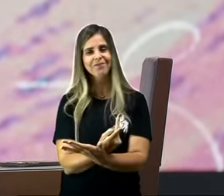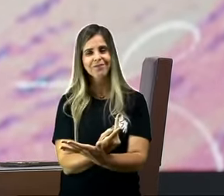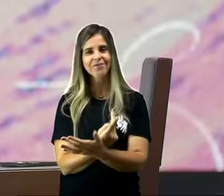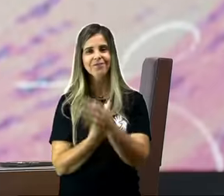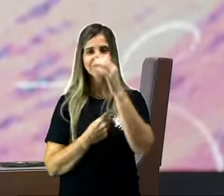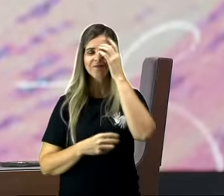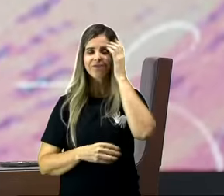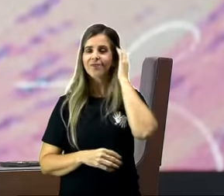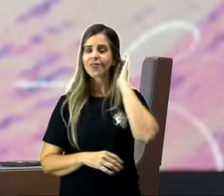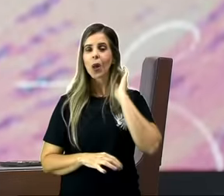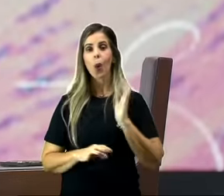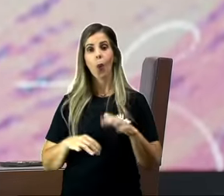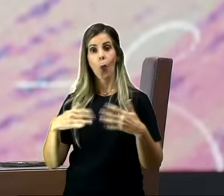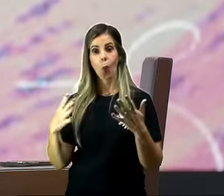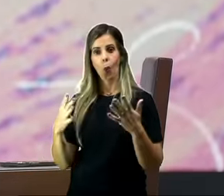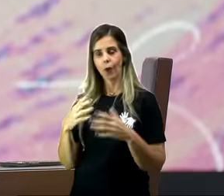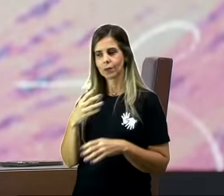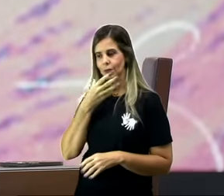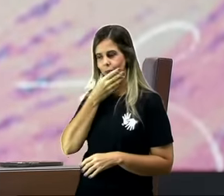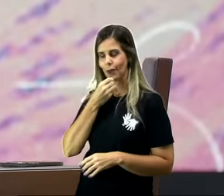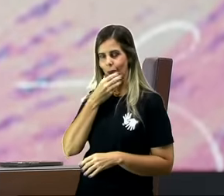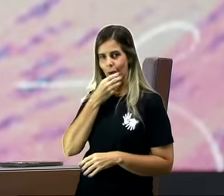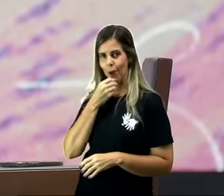Quando viu Jesus de longe, correu e se prostrou.